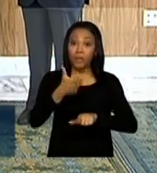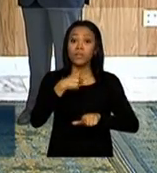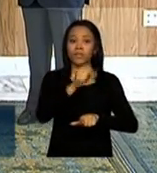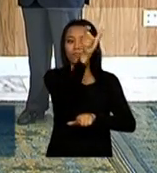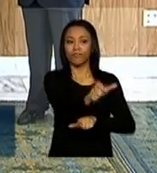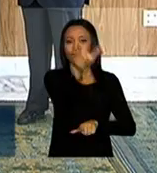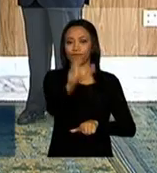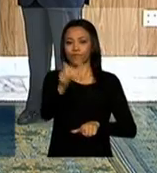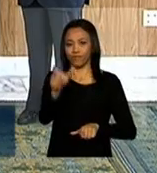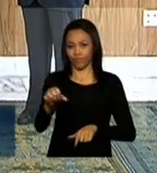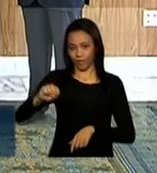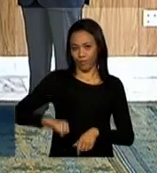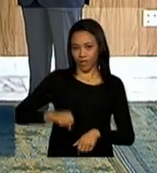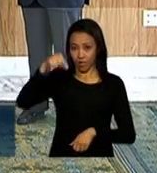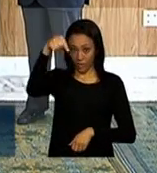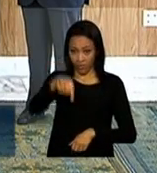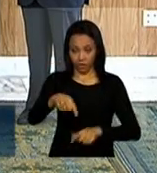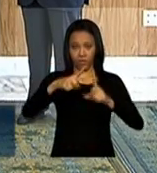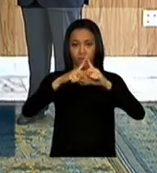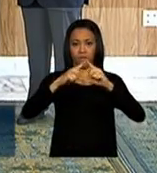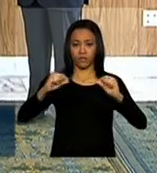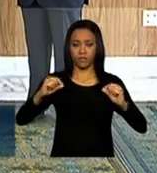embaixador em Brasília.